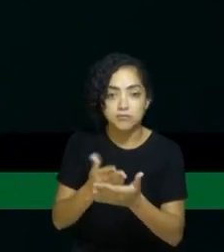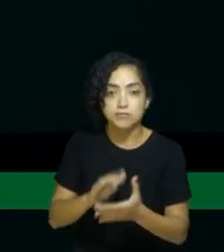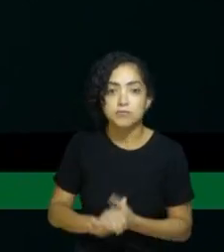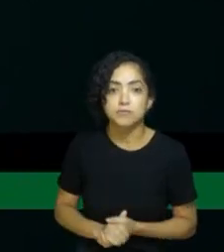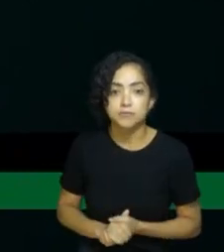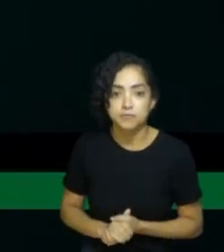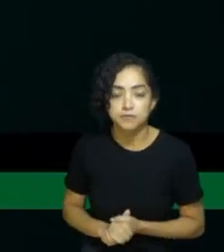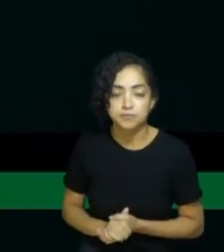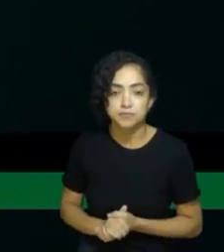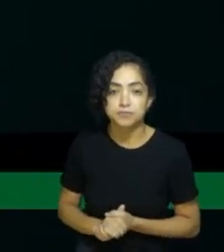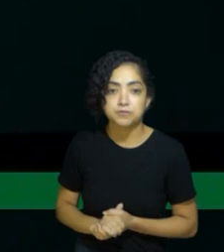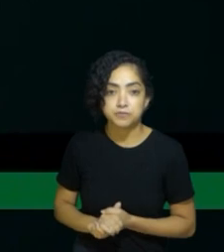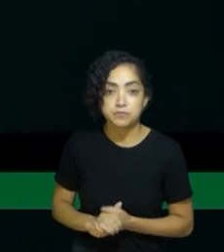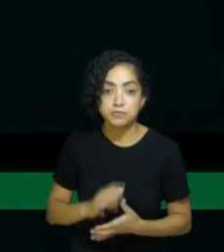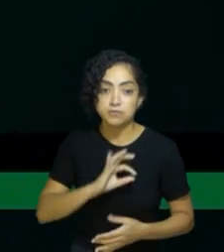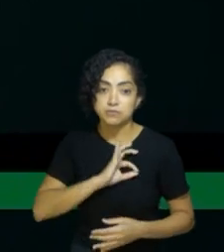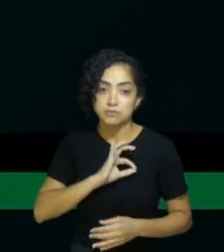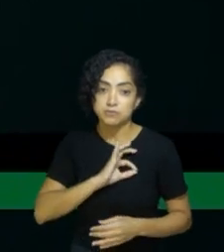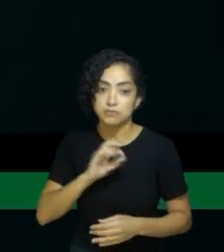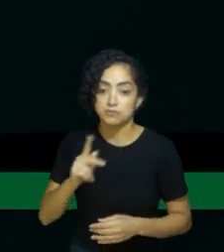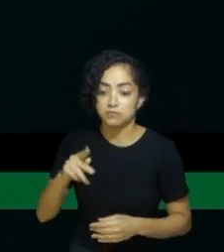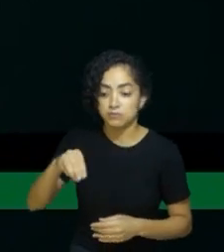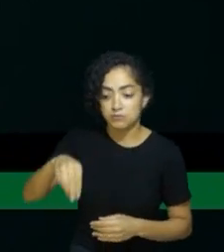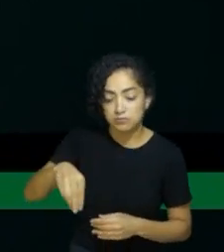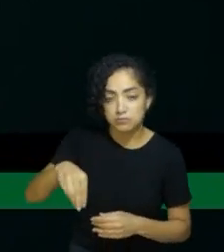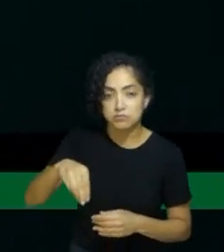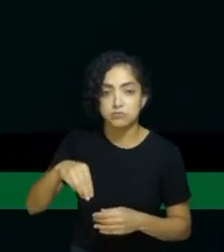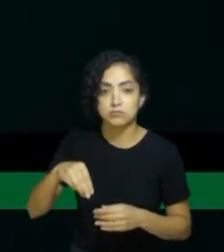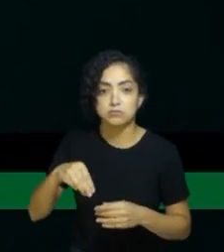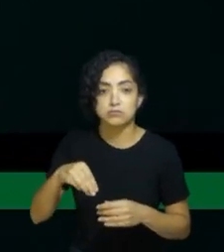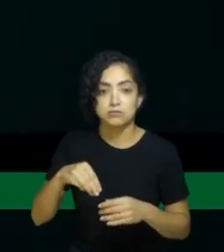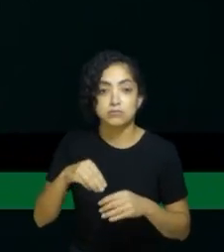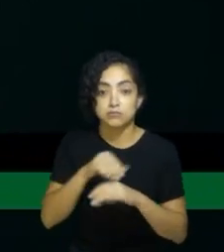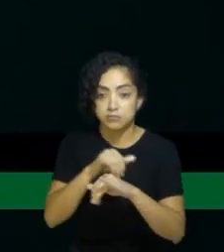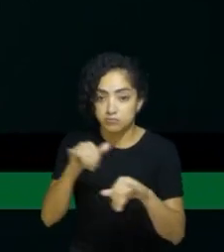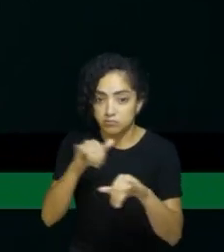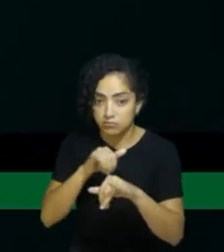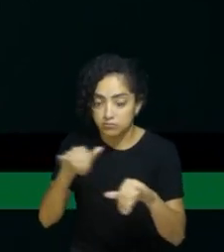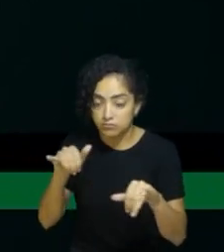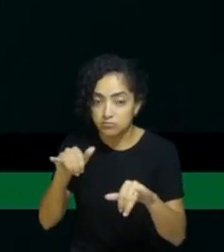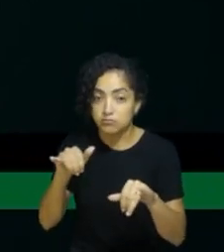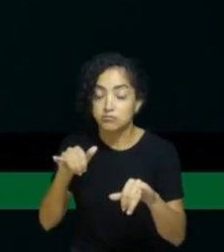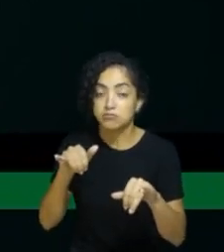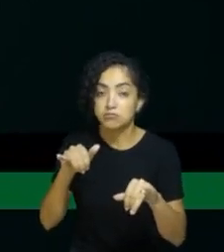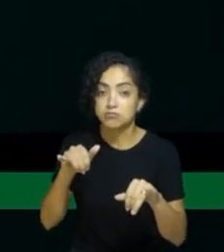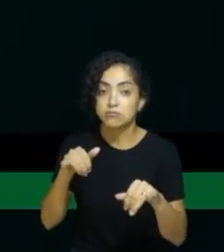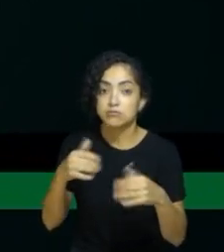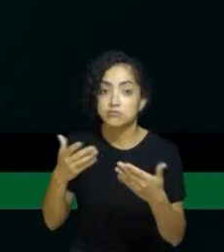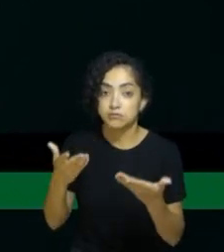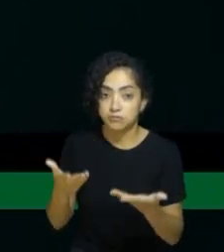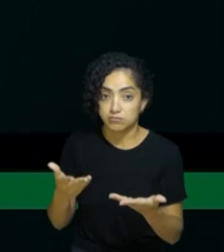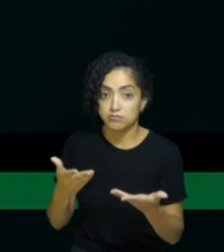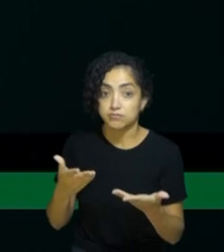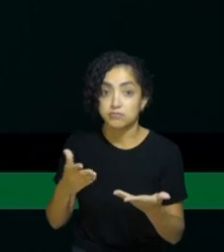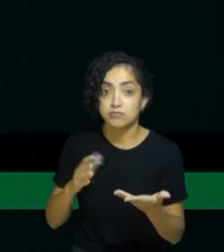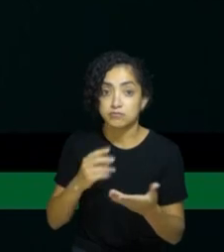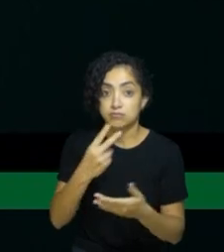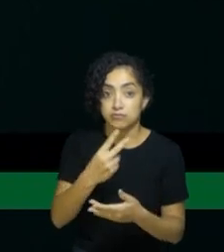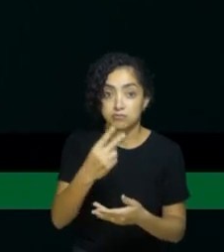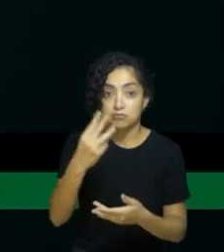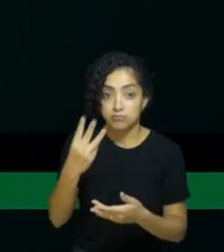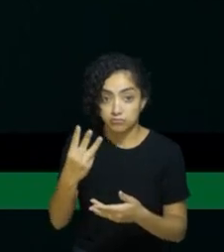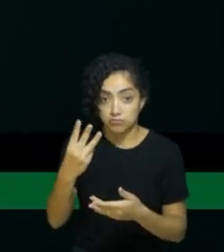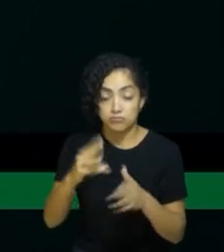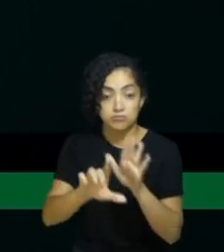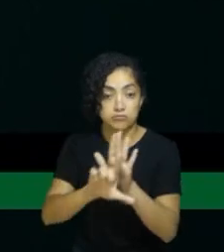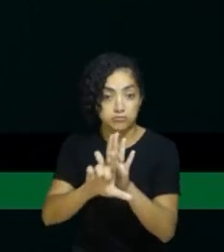Polícia Militar então digo a toda a população que nos acompanha aqui em Blumenau eh esse deputado já tem 23 leis de sua